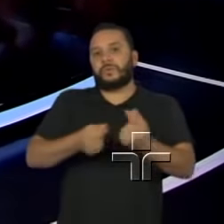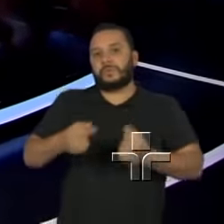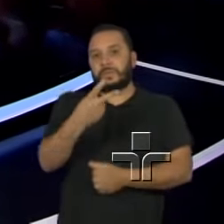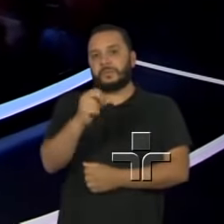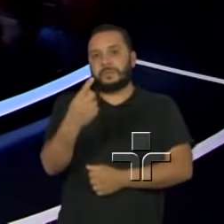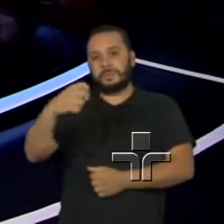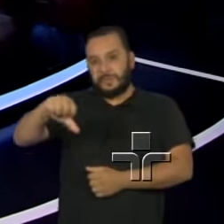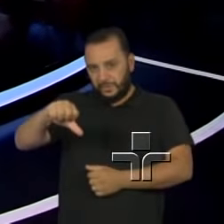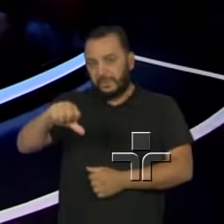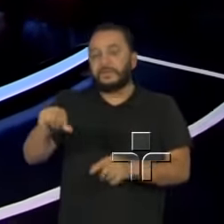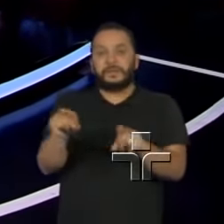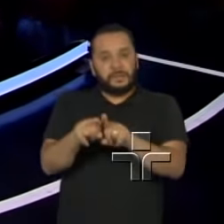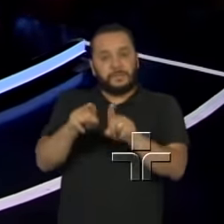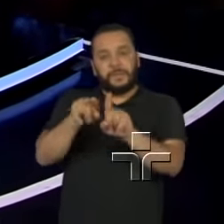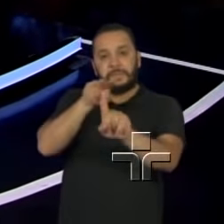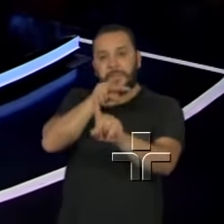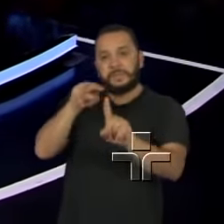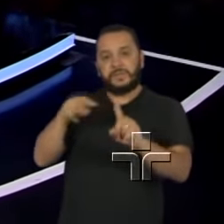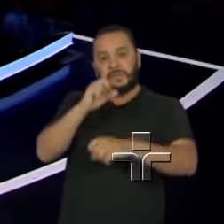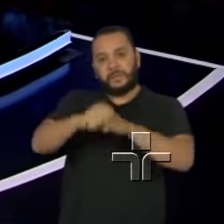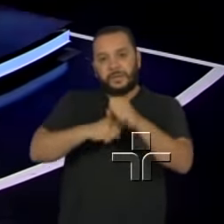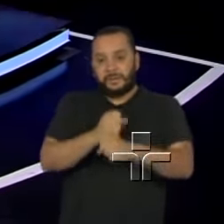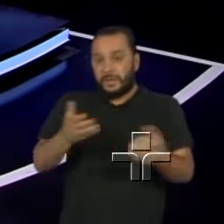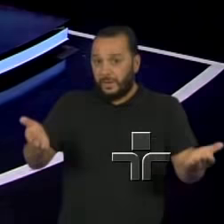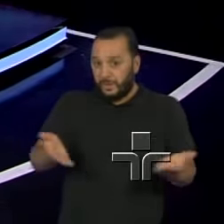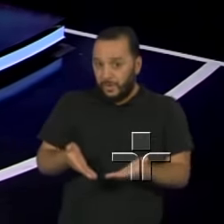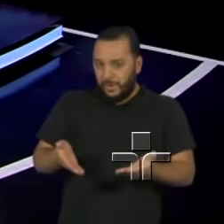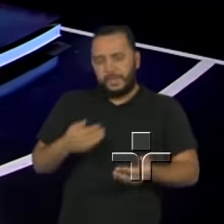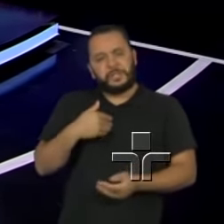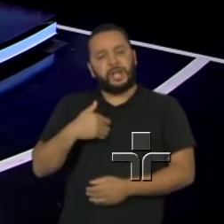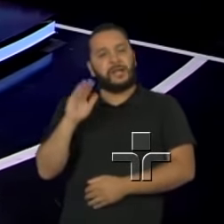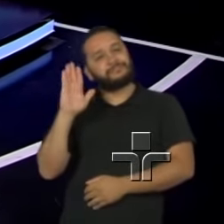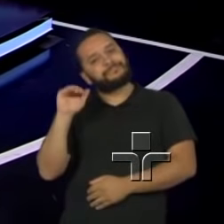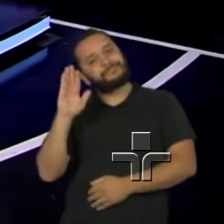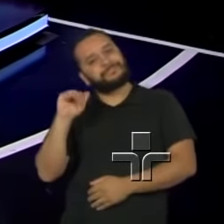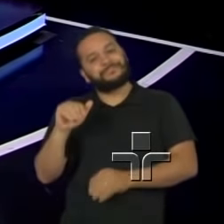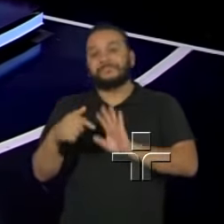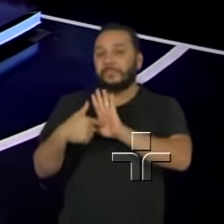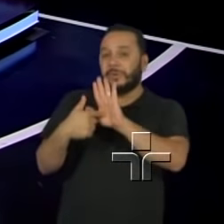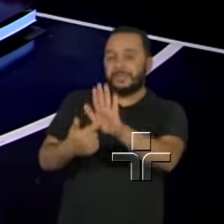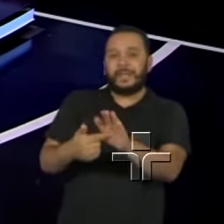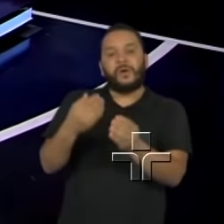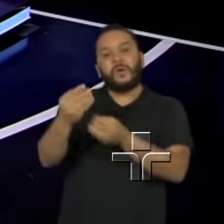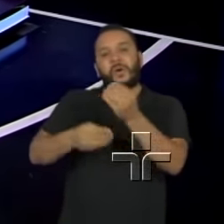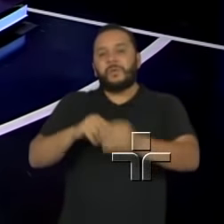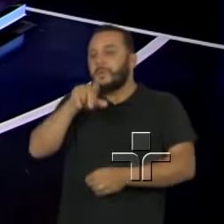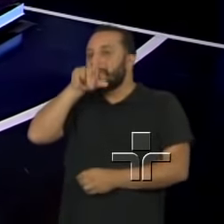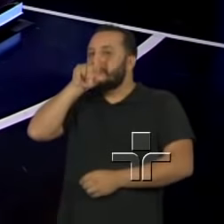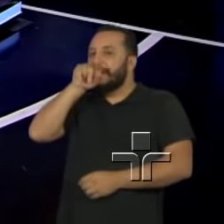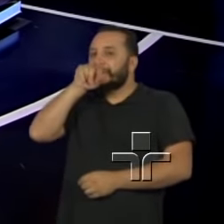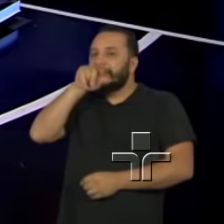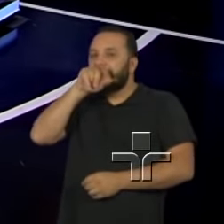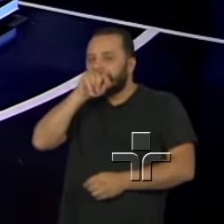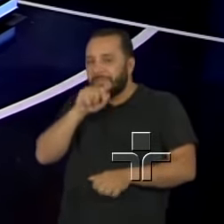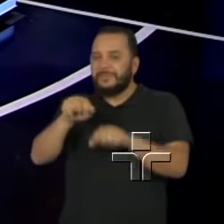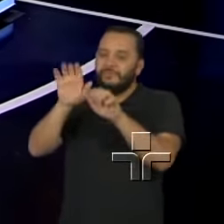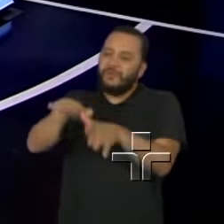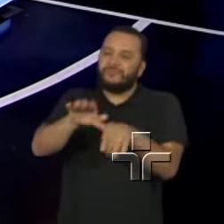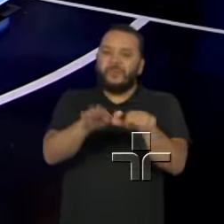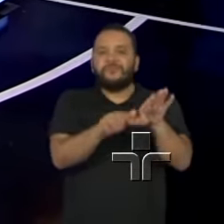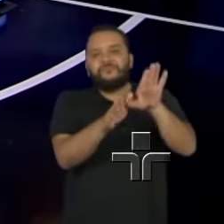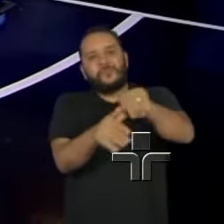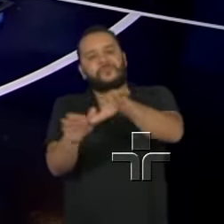as perspectivas para este ano. O Jornal da Cultura termina hoje com as imagens da dança de milhares de passarinhos em Israel.